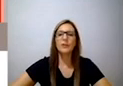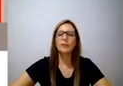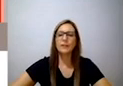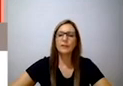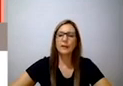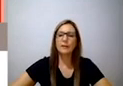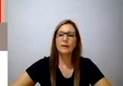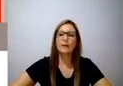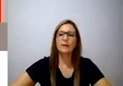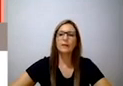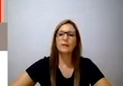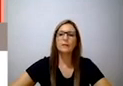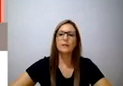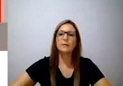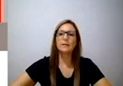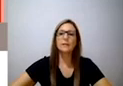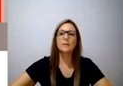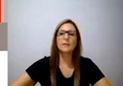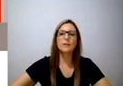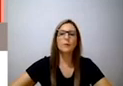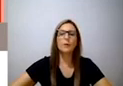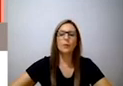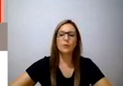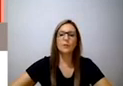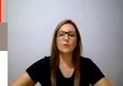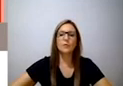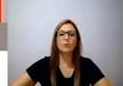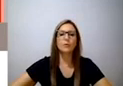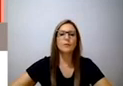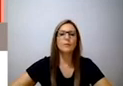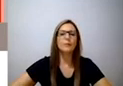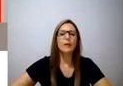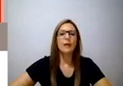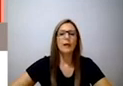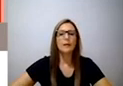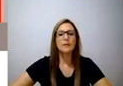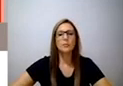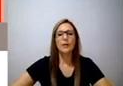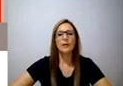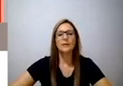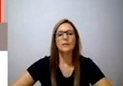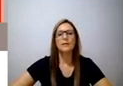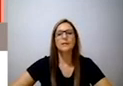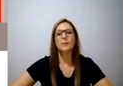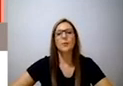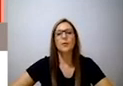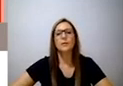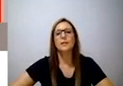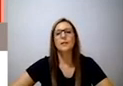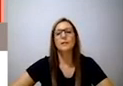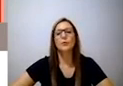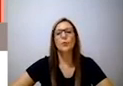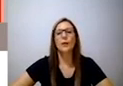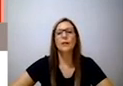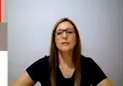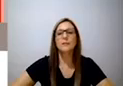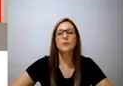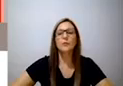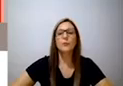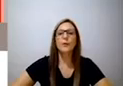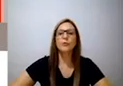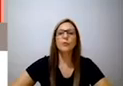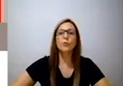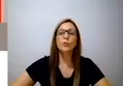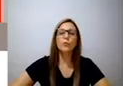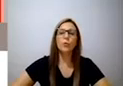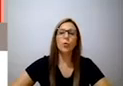rapidamente e evitar a transmissão para outras pessoas. Essas doenças, elas podem ser assintomáticas por